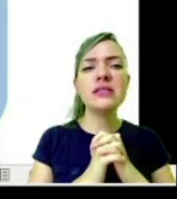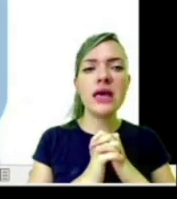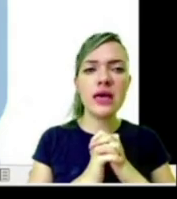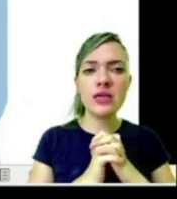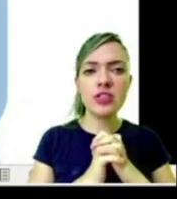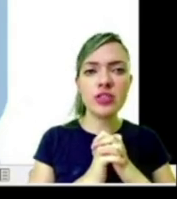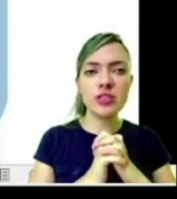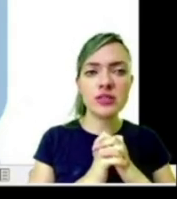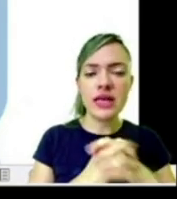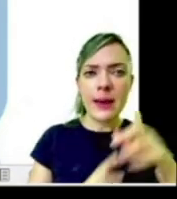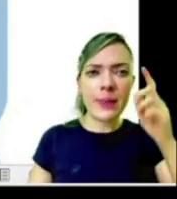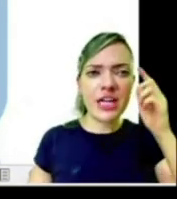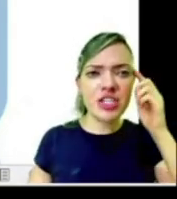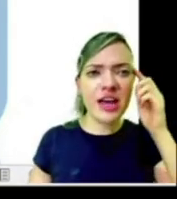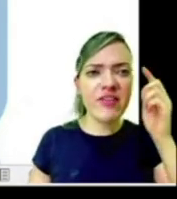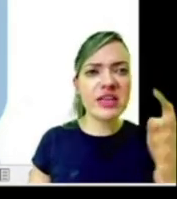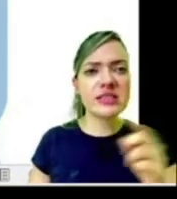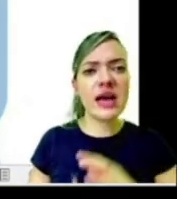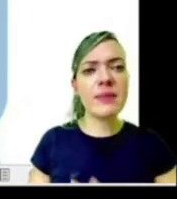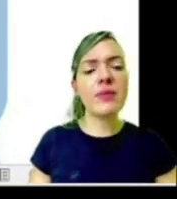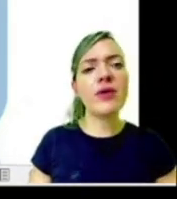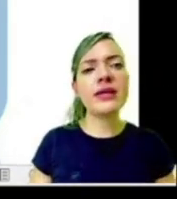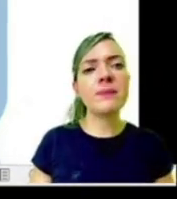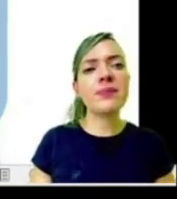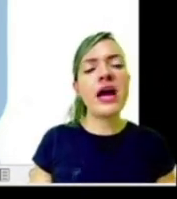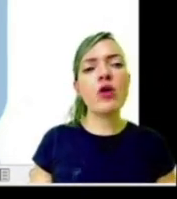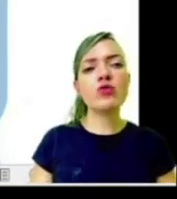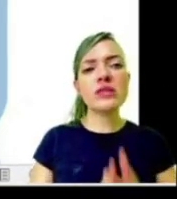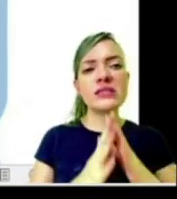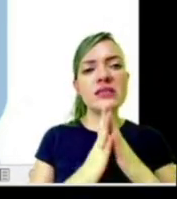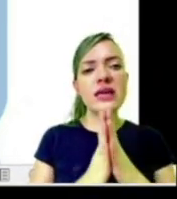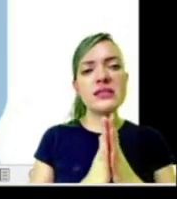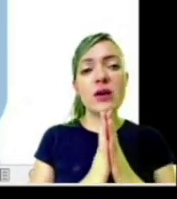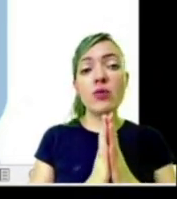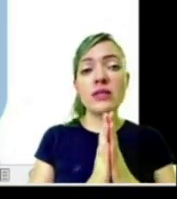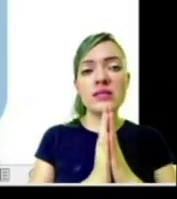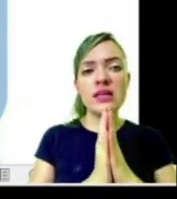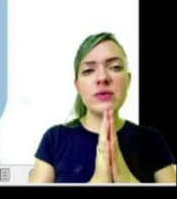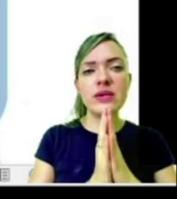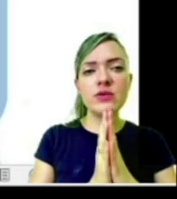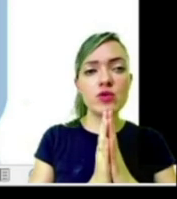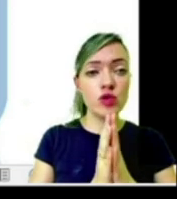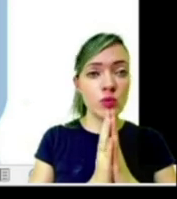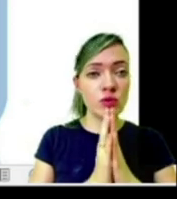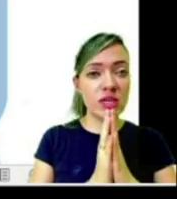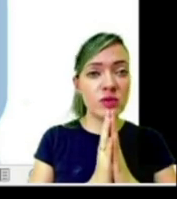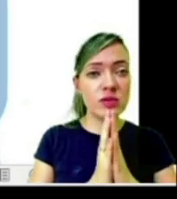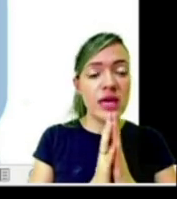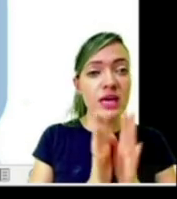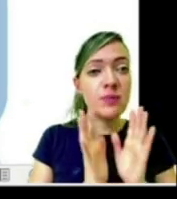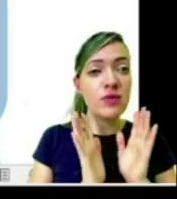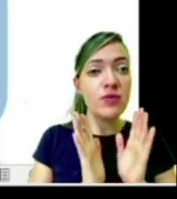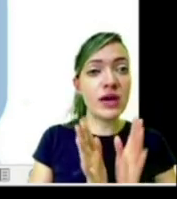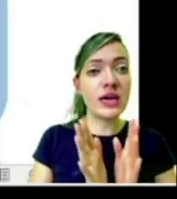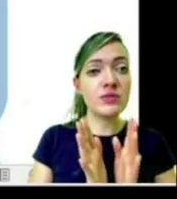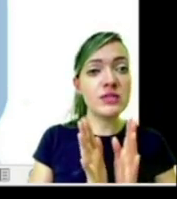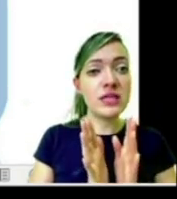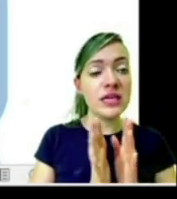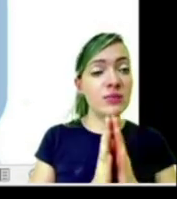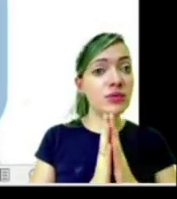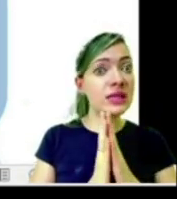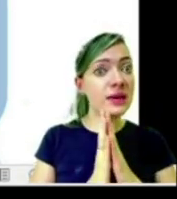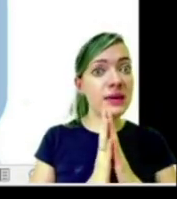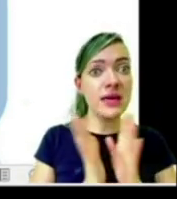vários acidentes. Para te refrescar a memória, alguns acidentes aconteceram aí nos últimos anos e